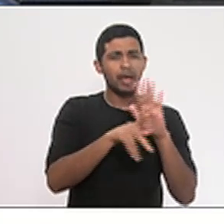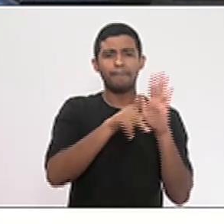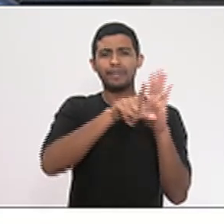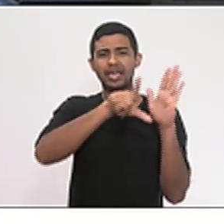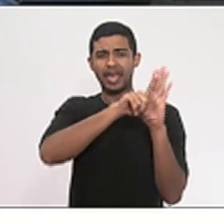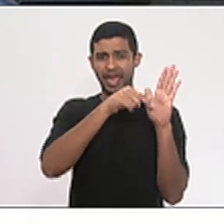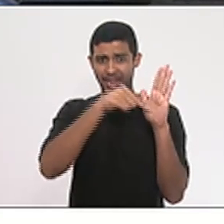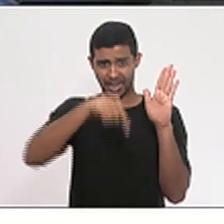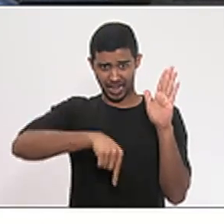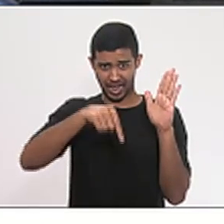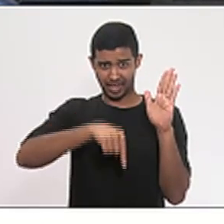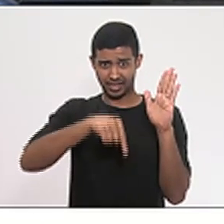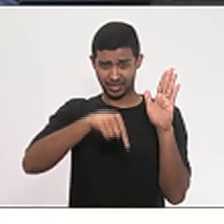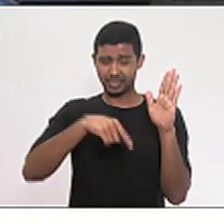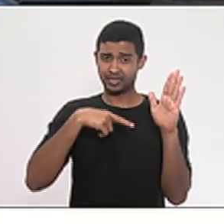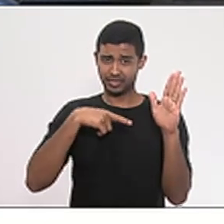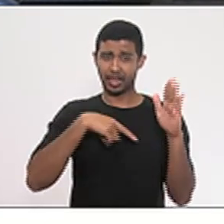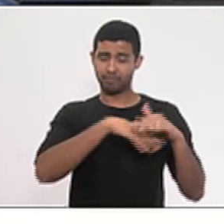estão aqui nessa